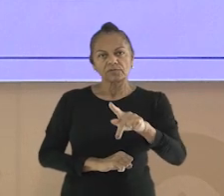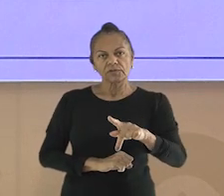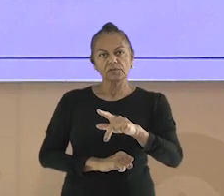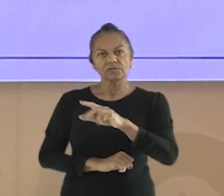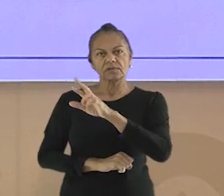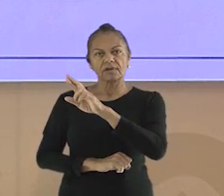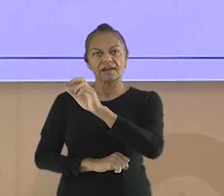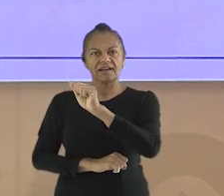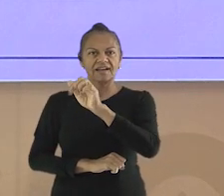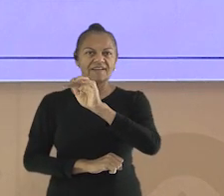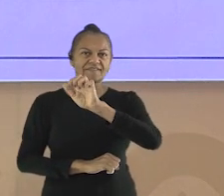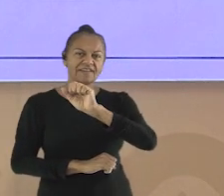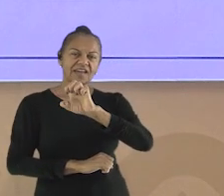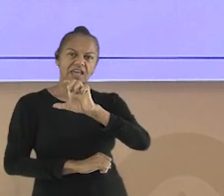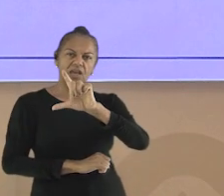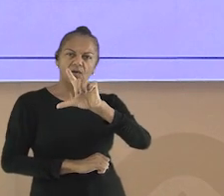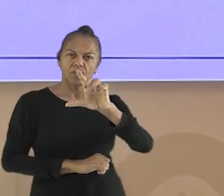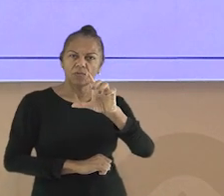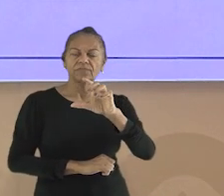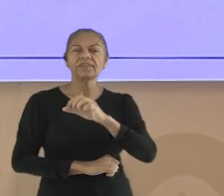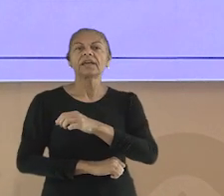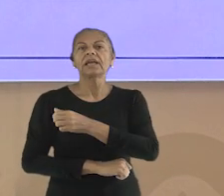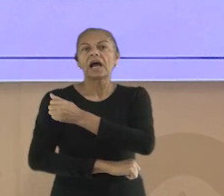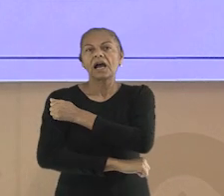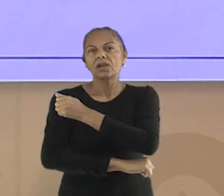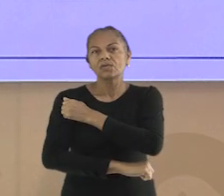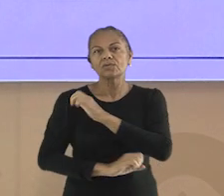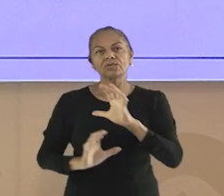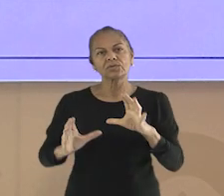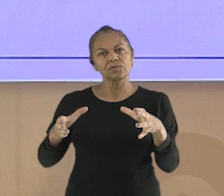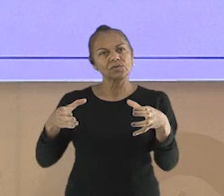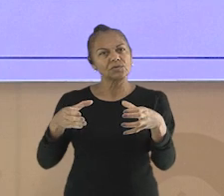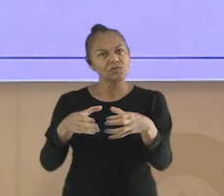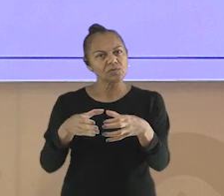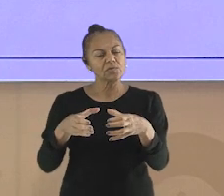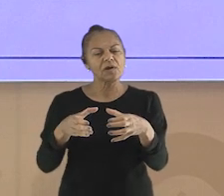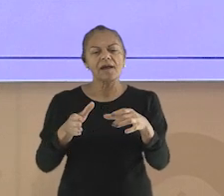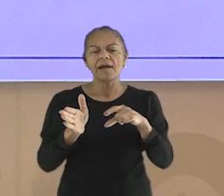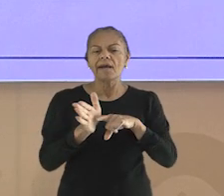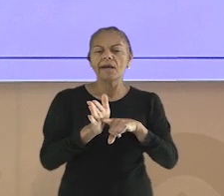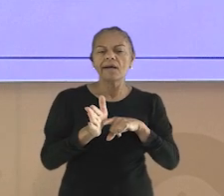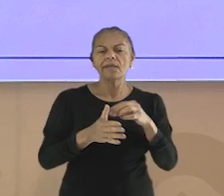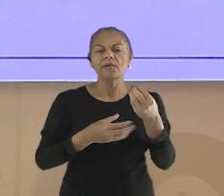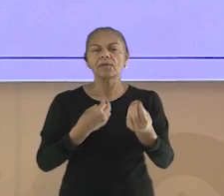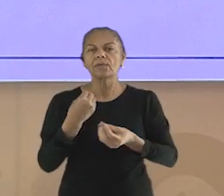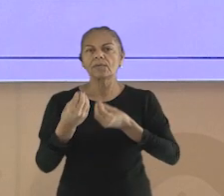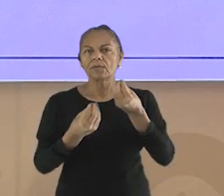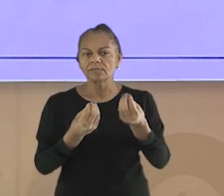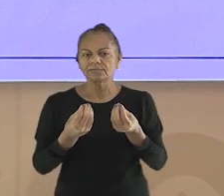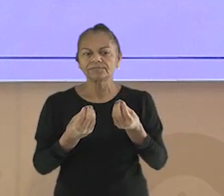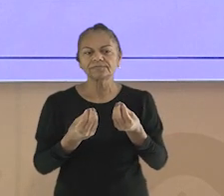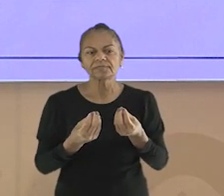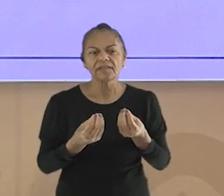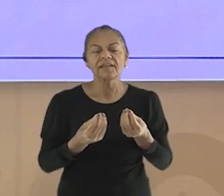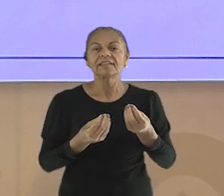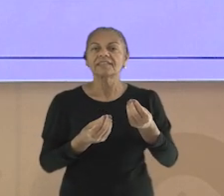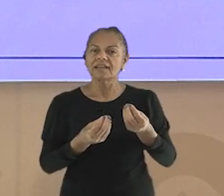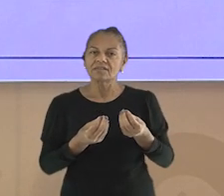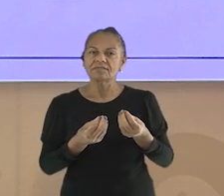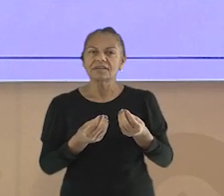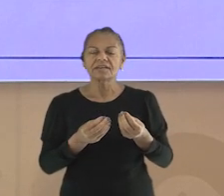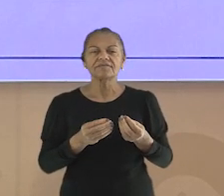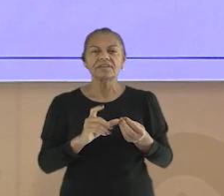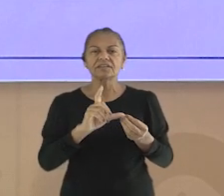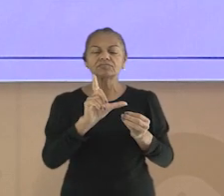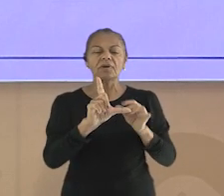turma para descobrir o sabor de sorvete preferido dos alunos. E ele registrou os dados da